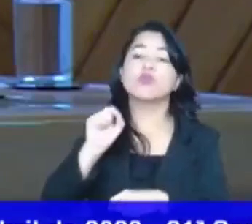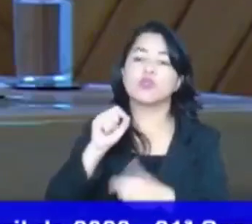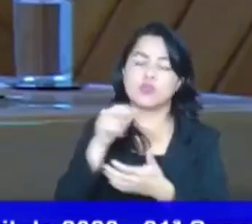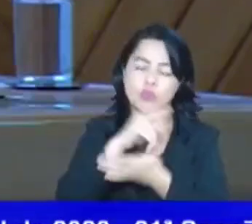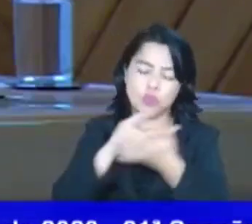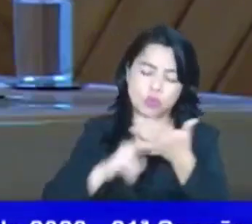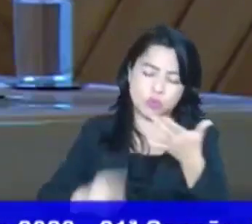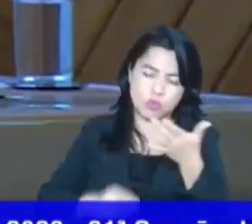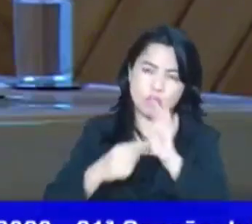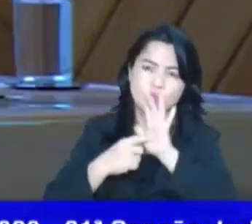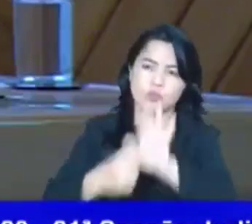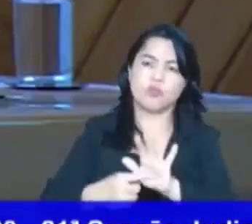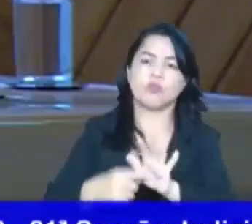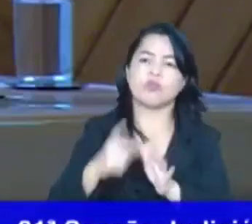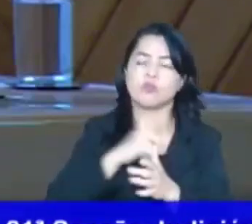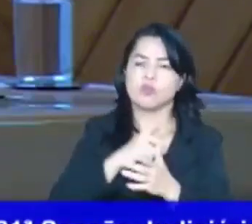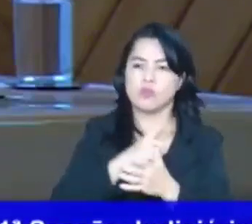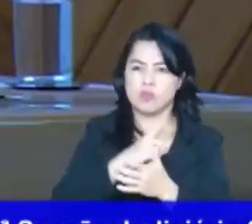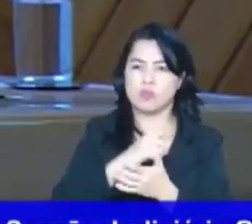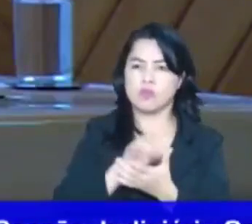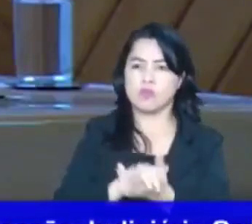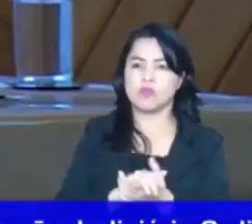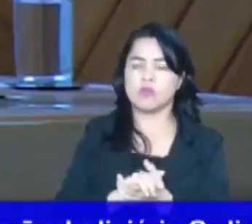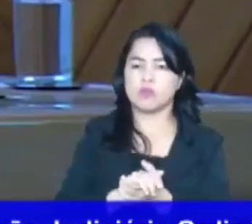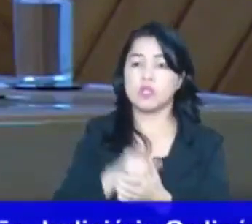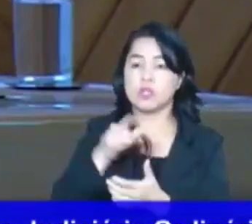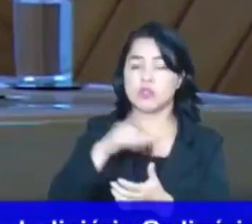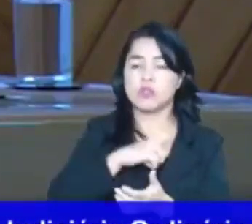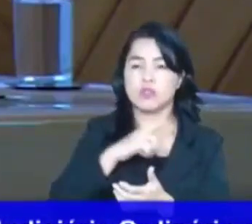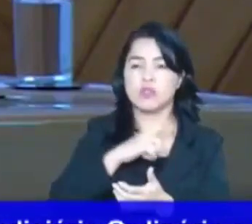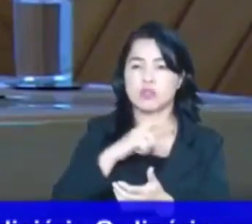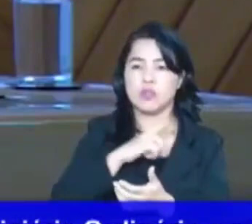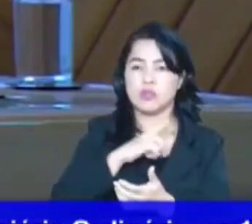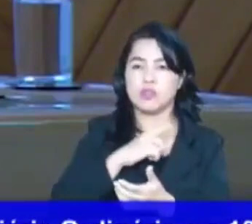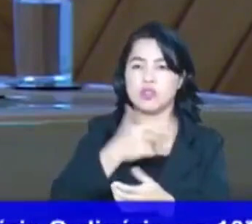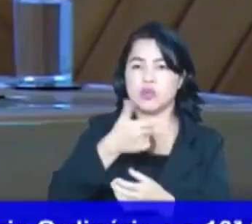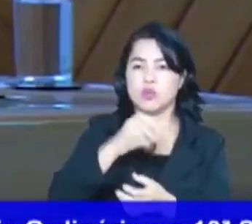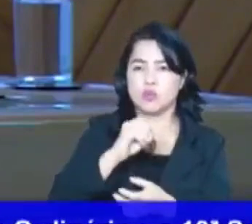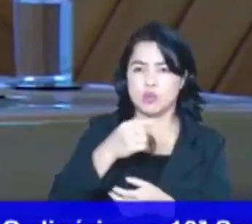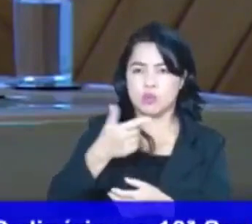denúncia. Consta do incluso Inquérito Policial Federal